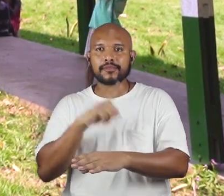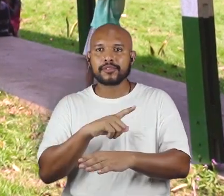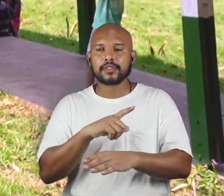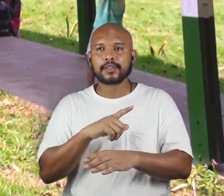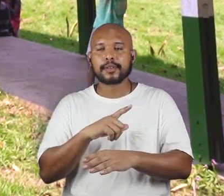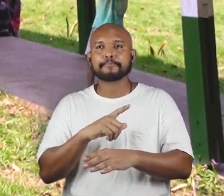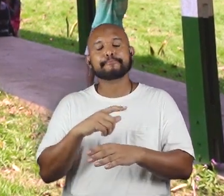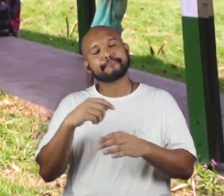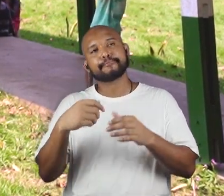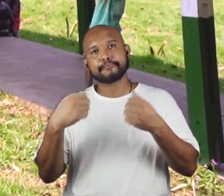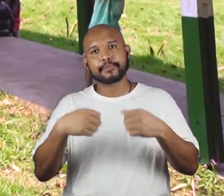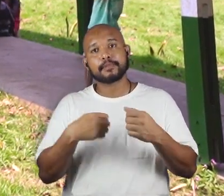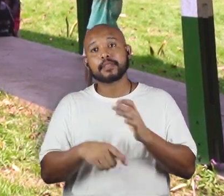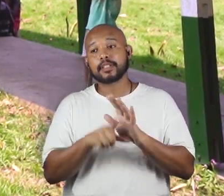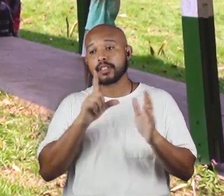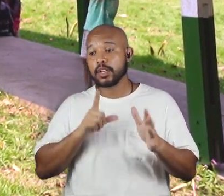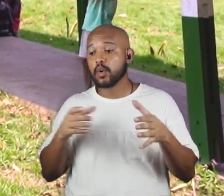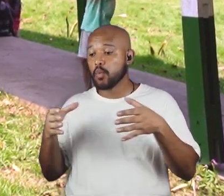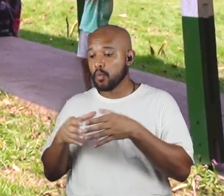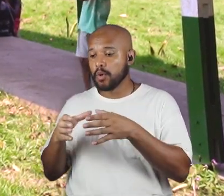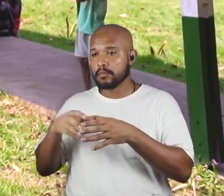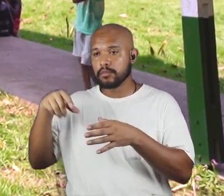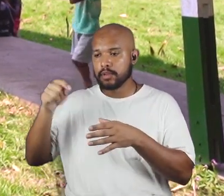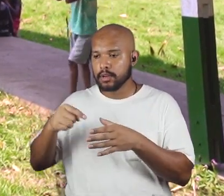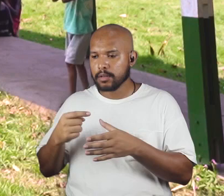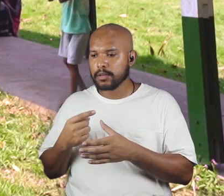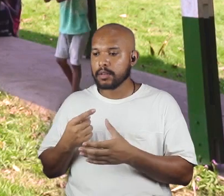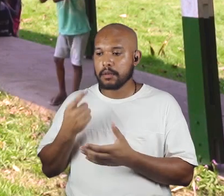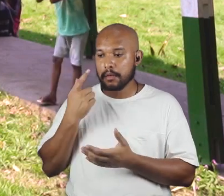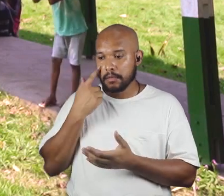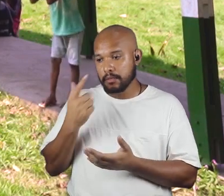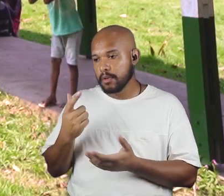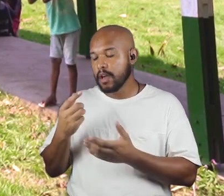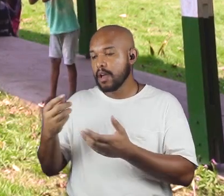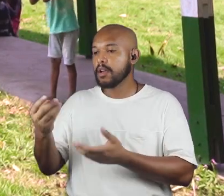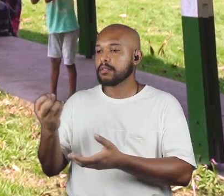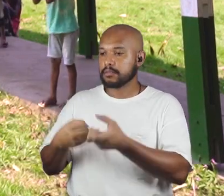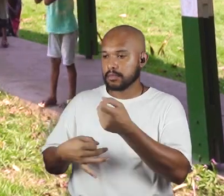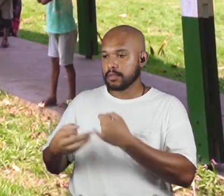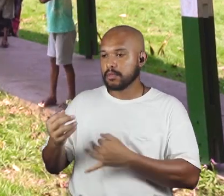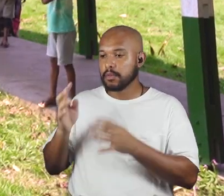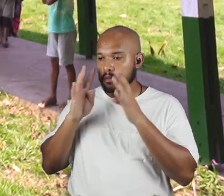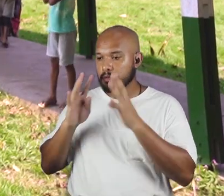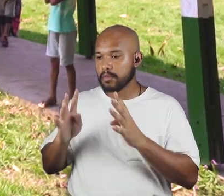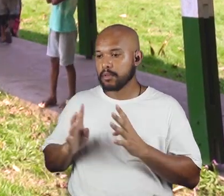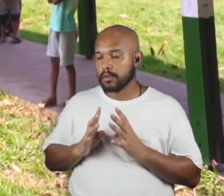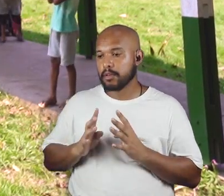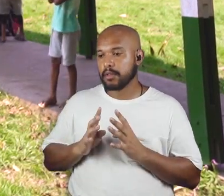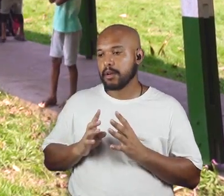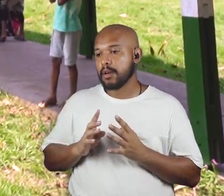fato, nos espaços onde nós devemos estar e garantidos, né?